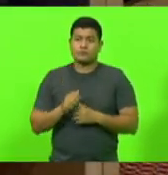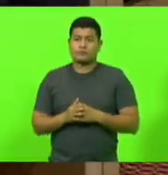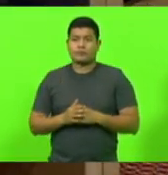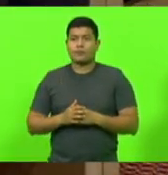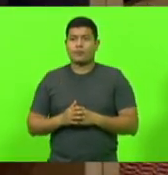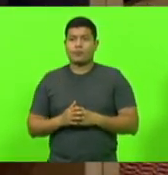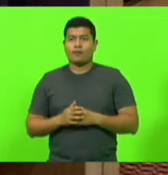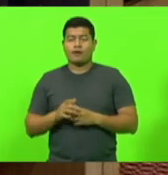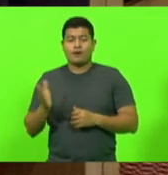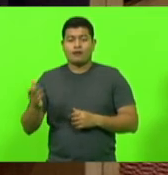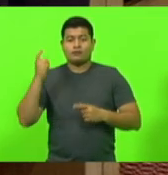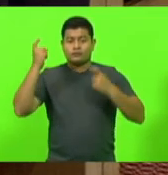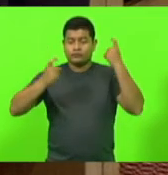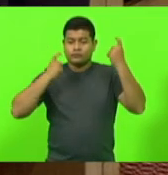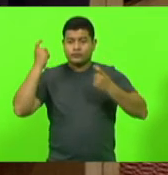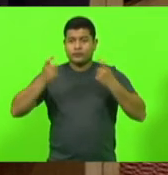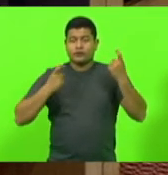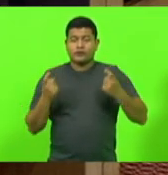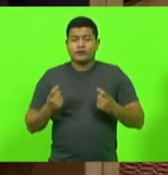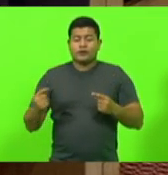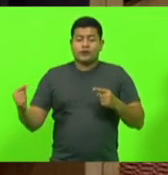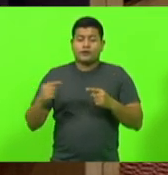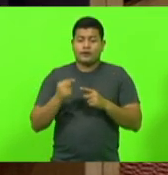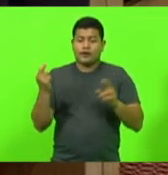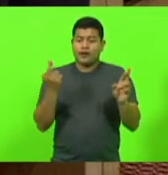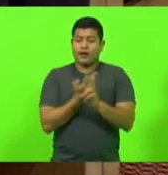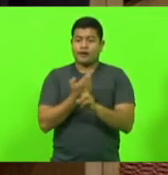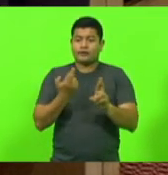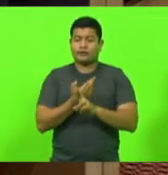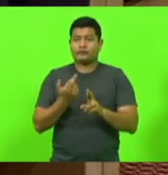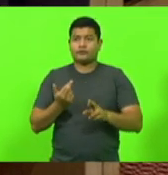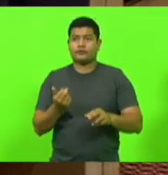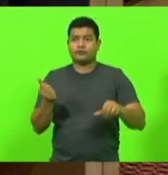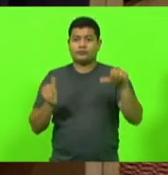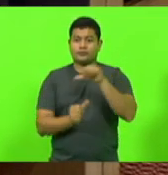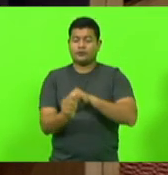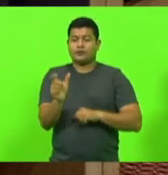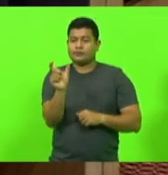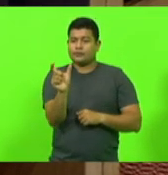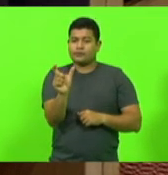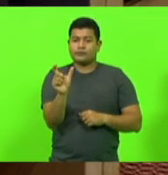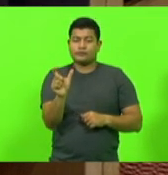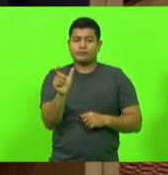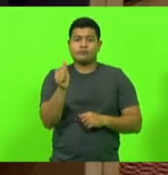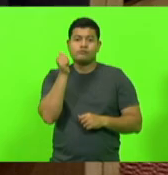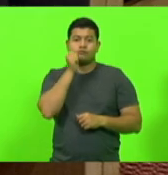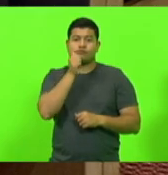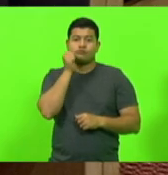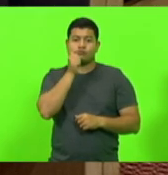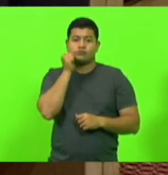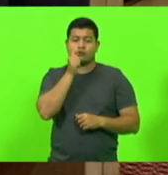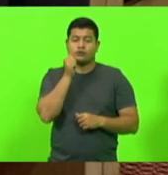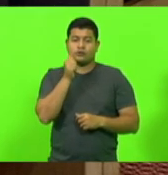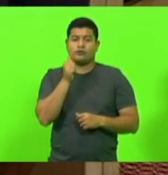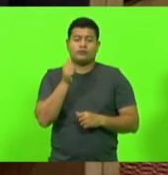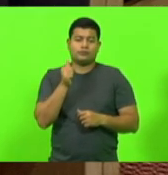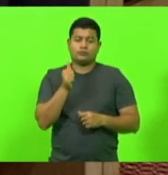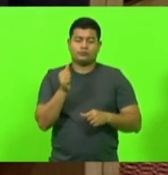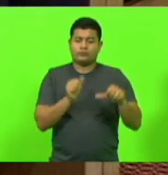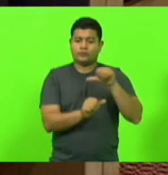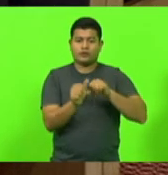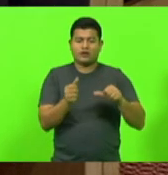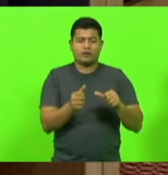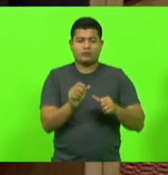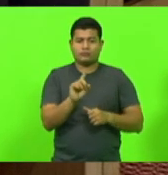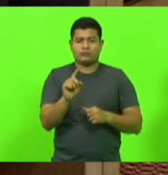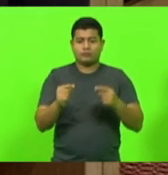à sua preocupação. Em relação à questão trocar o termo feminino por pessoas, eu